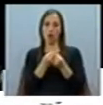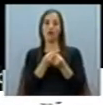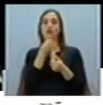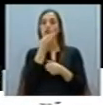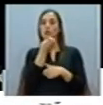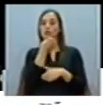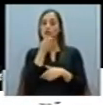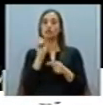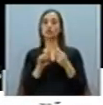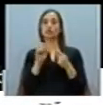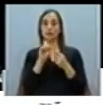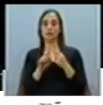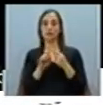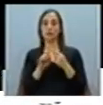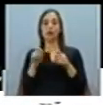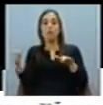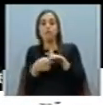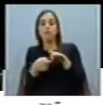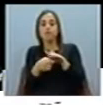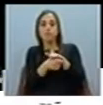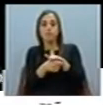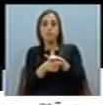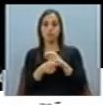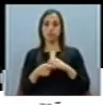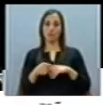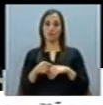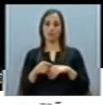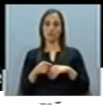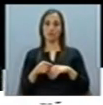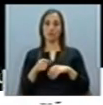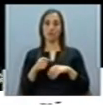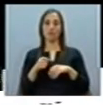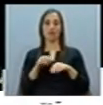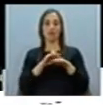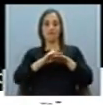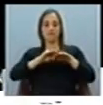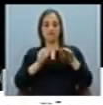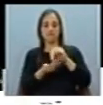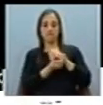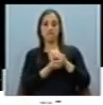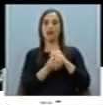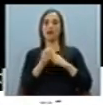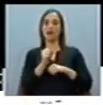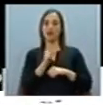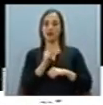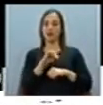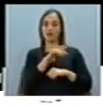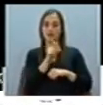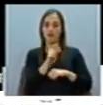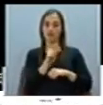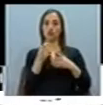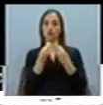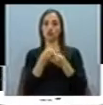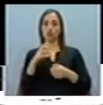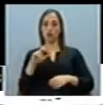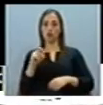é, sobretudo, subterrânea. É uma grande camada de grafite, de carbono grafítico, que